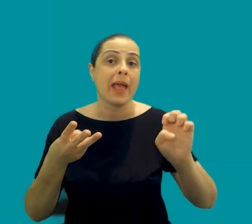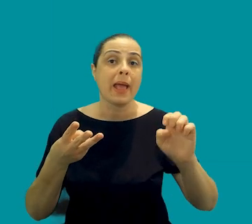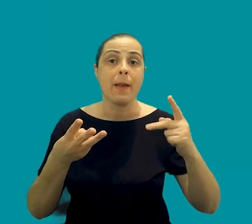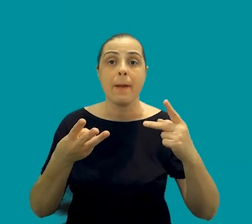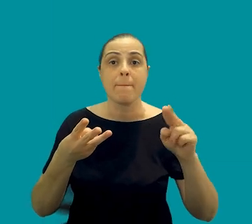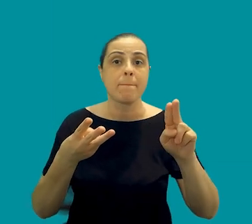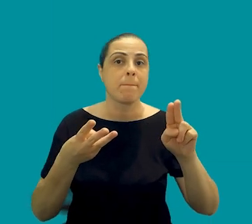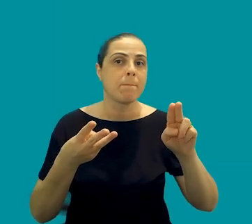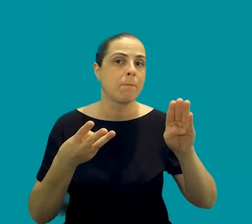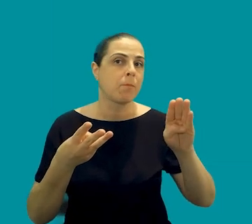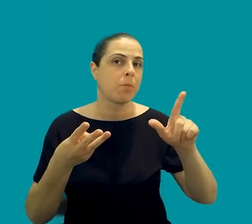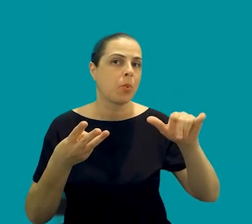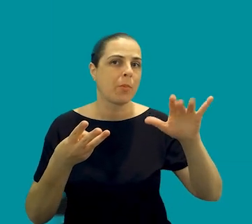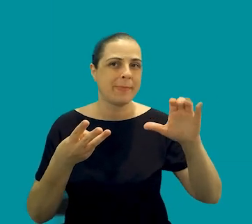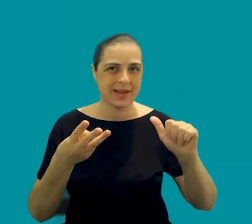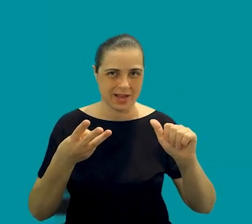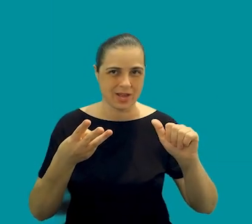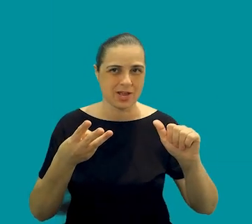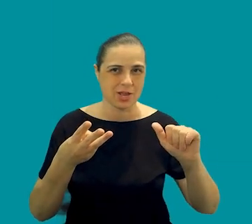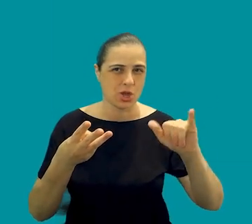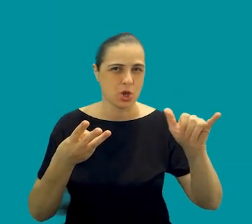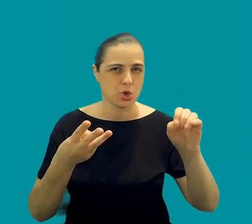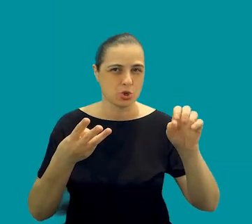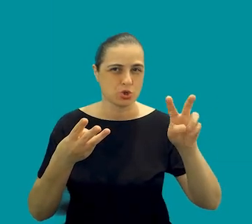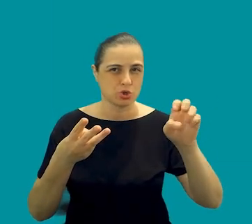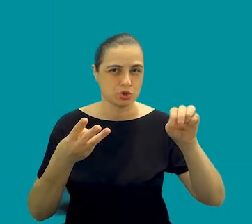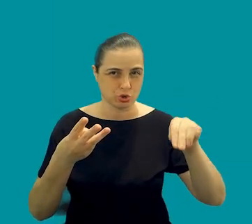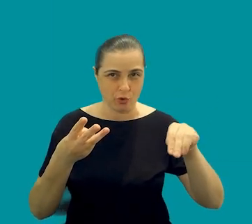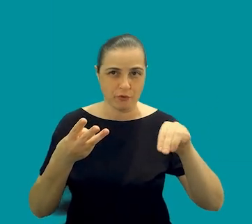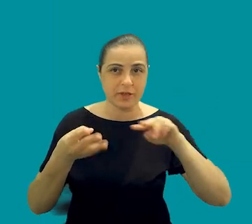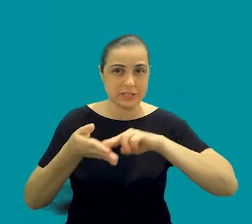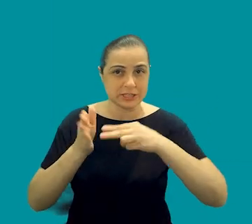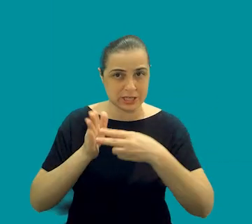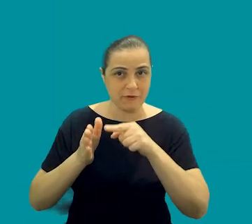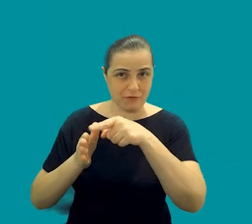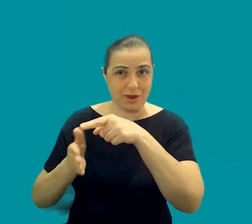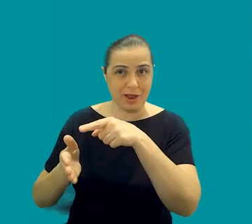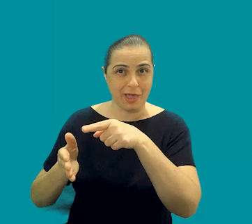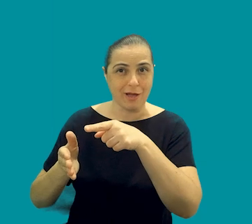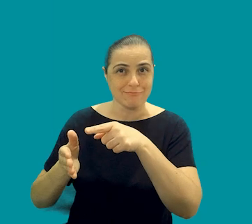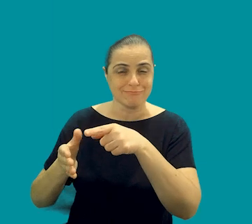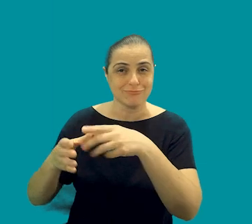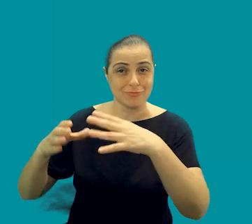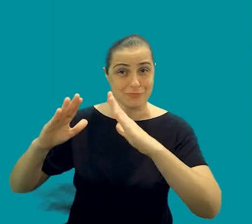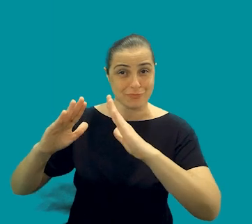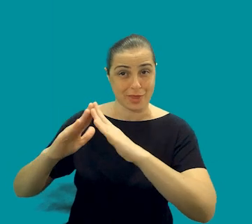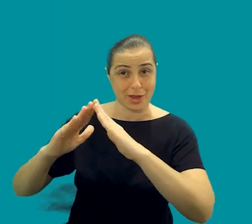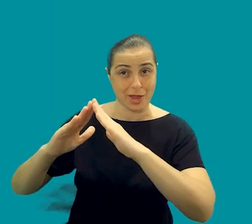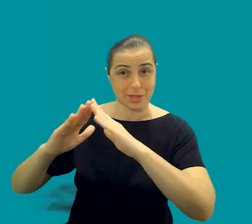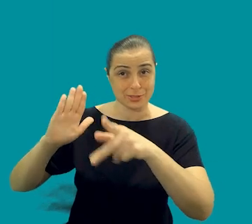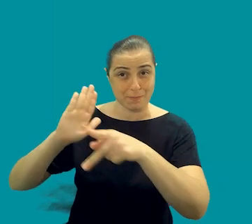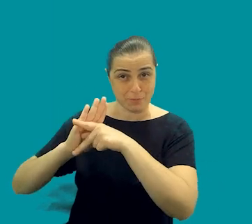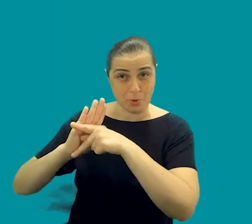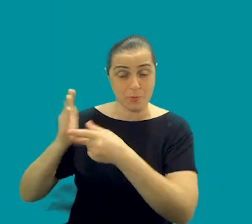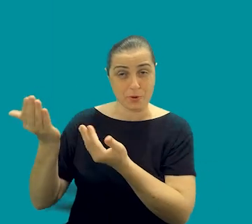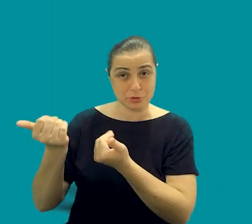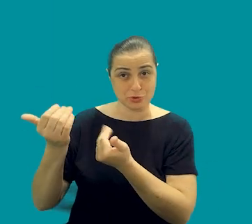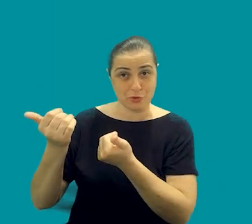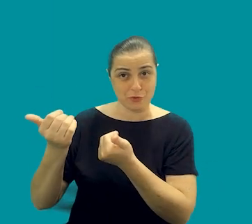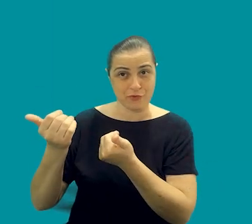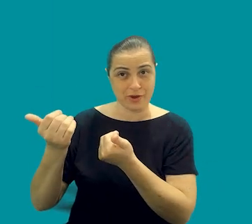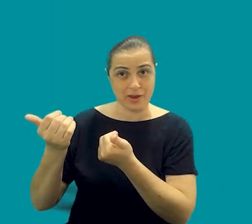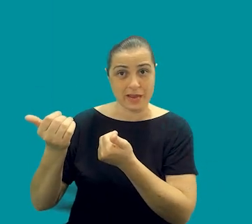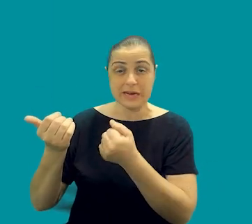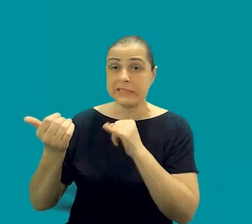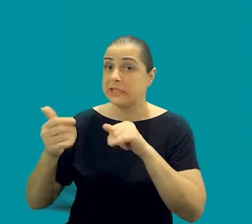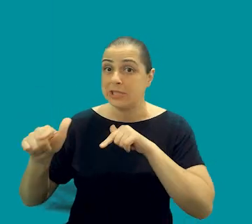Jovem. Se ele não estiver trabalhando, não estiver com plano de autonomia, ele não consegue para a República Jovem. Então, assim, é entre